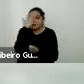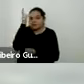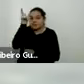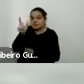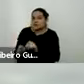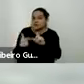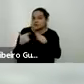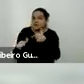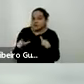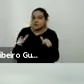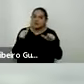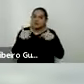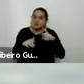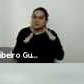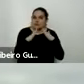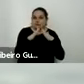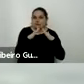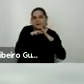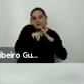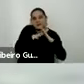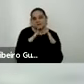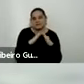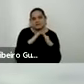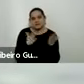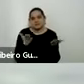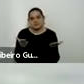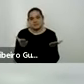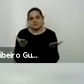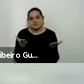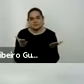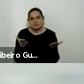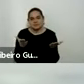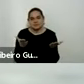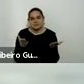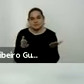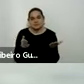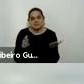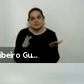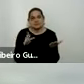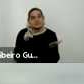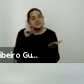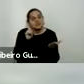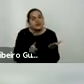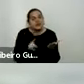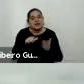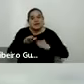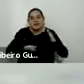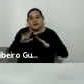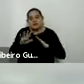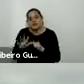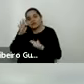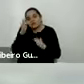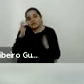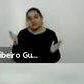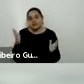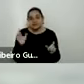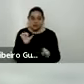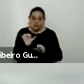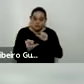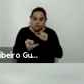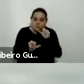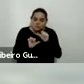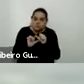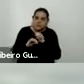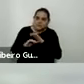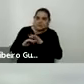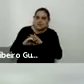home office, certo? Então, é aquela tal questão, como muitas vezes ocorre, né? A mudança de hábito provoca a